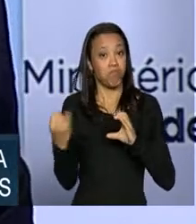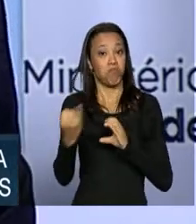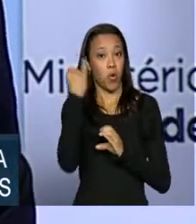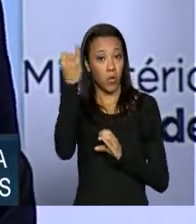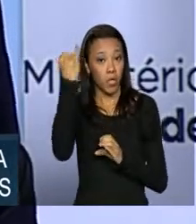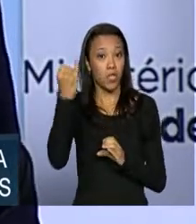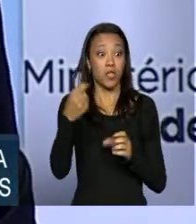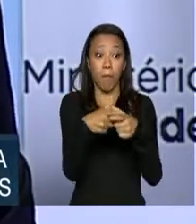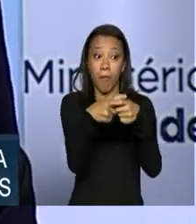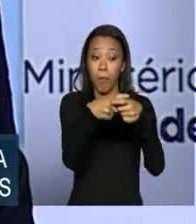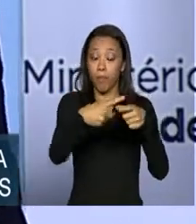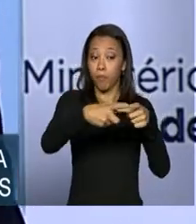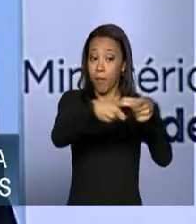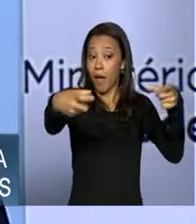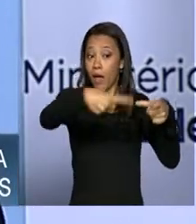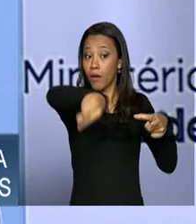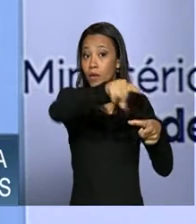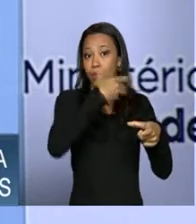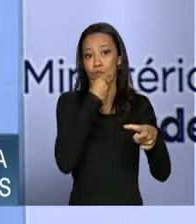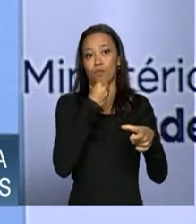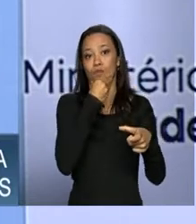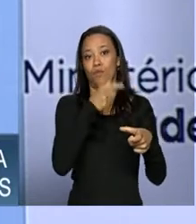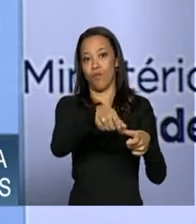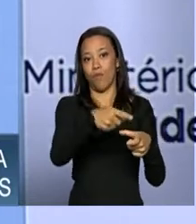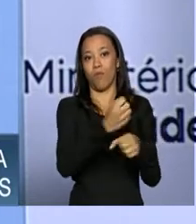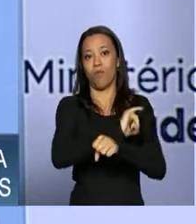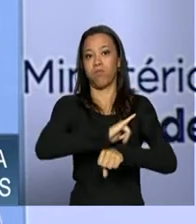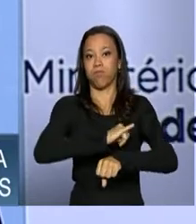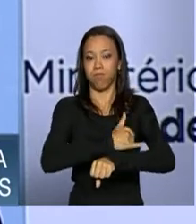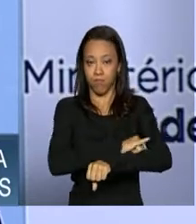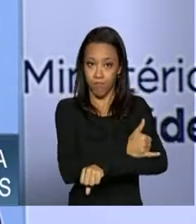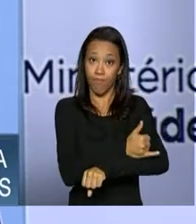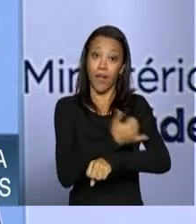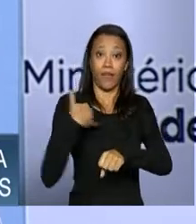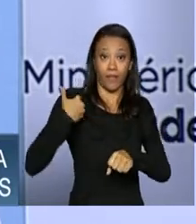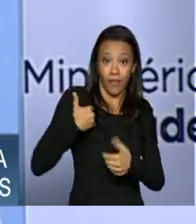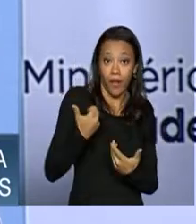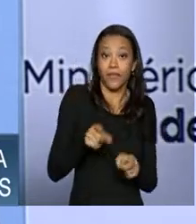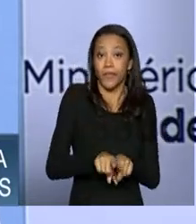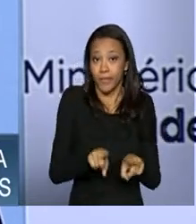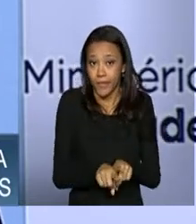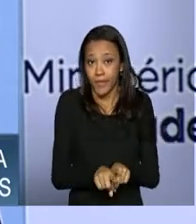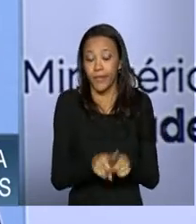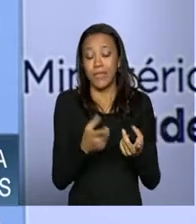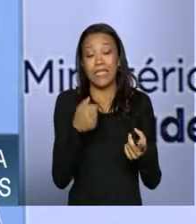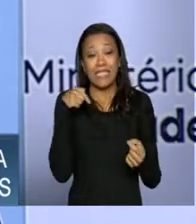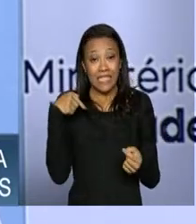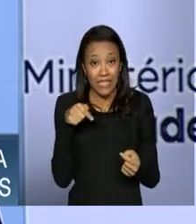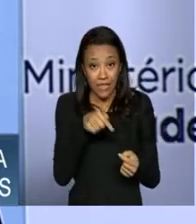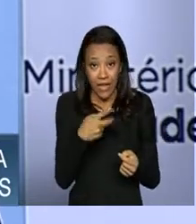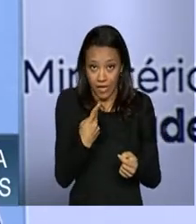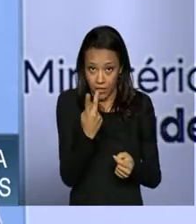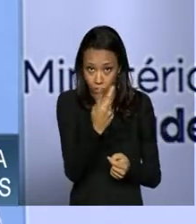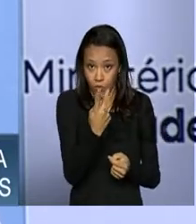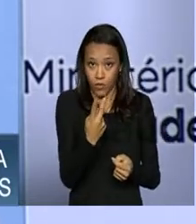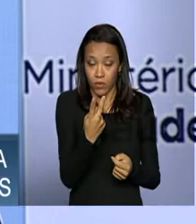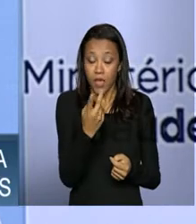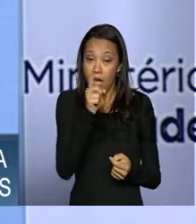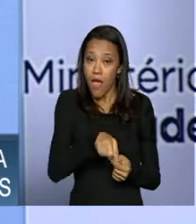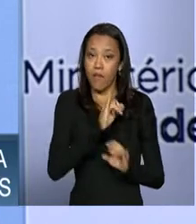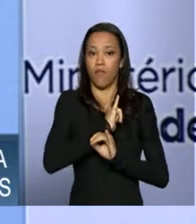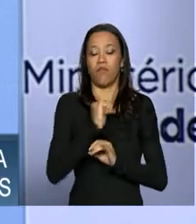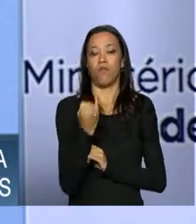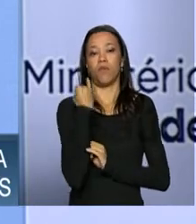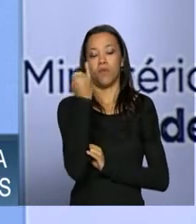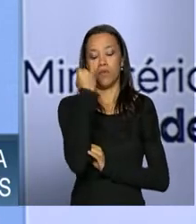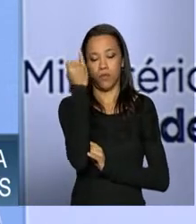nos homens, essa questão da faixa etária, quer dizer, há um salto importante no